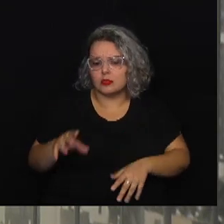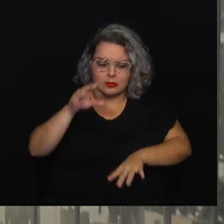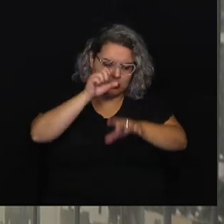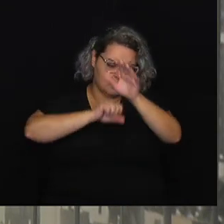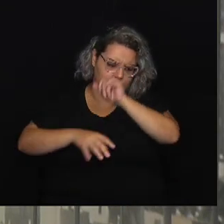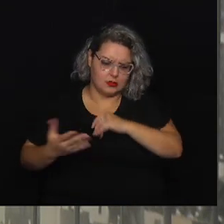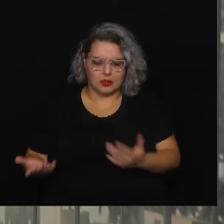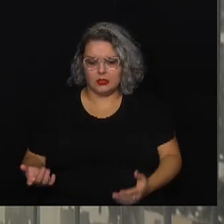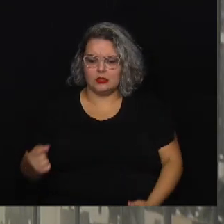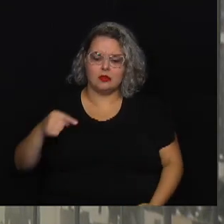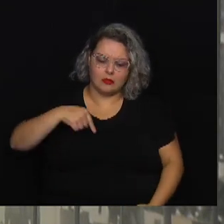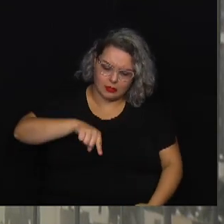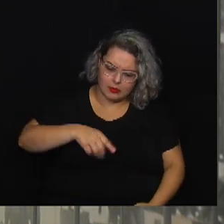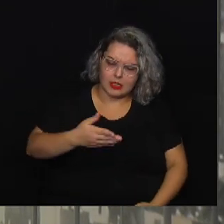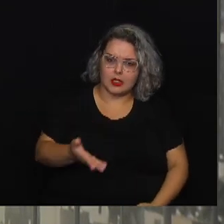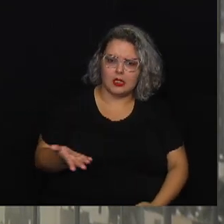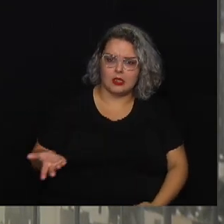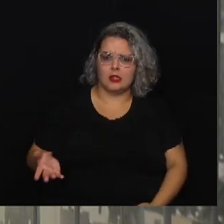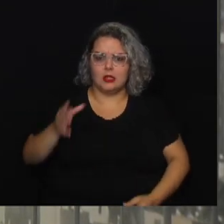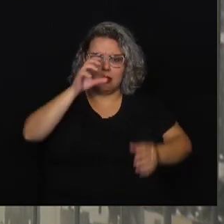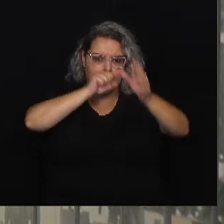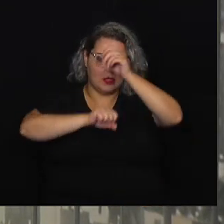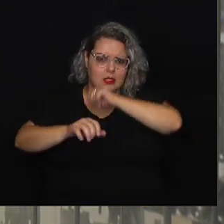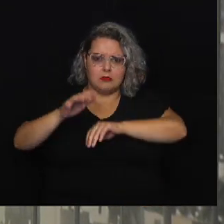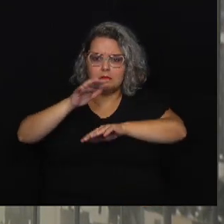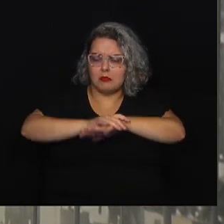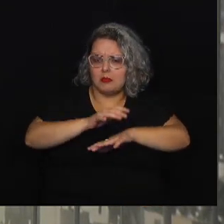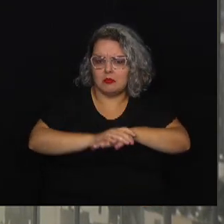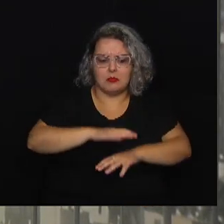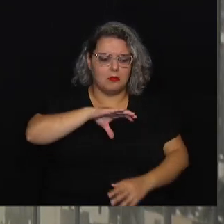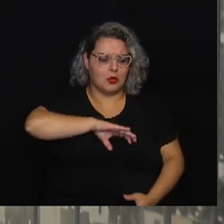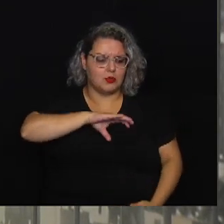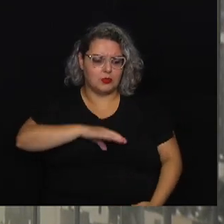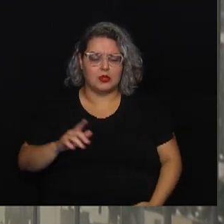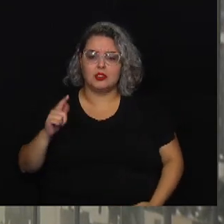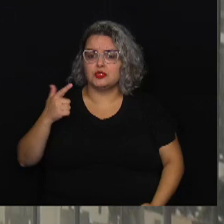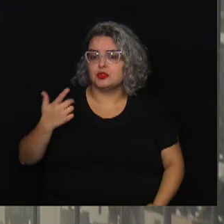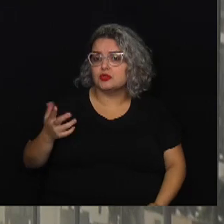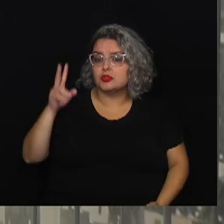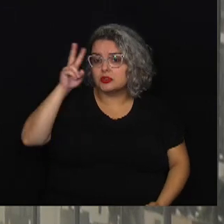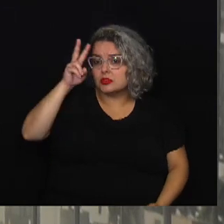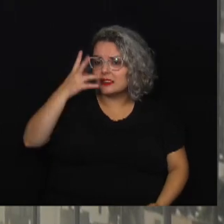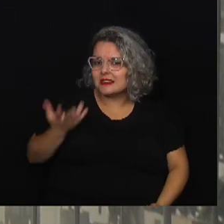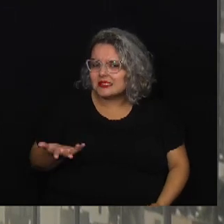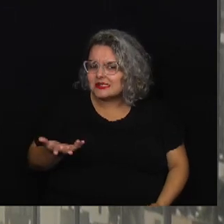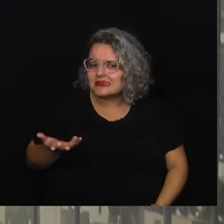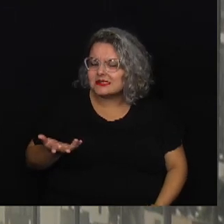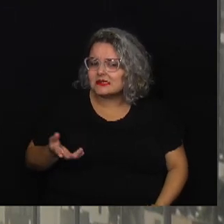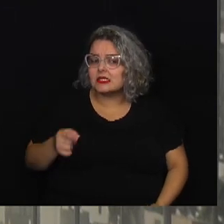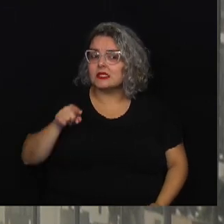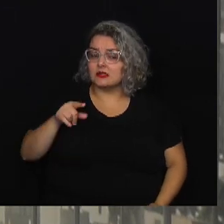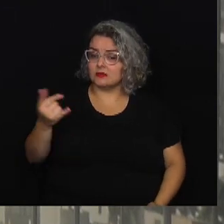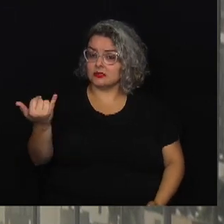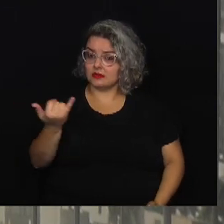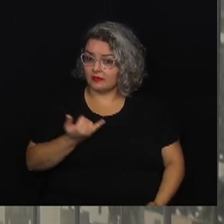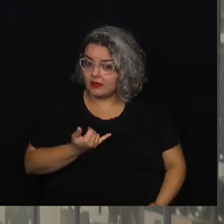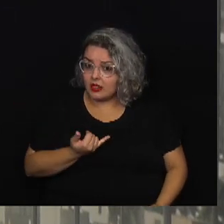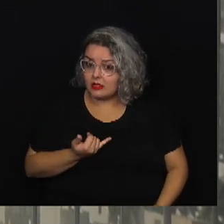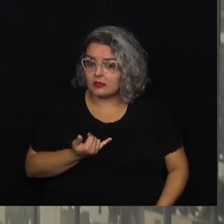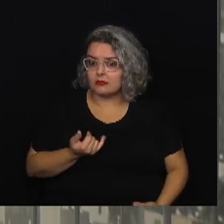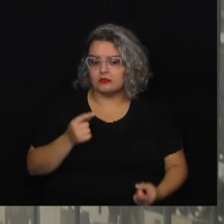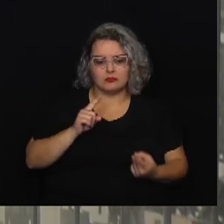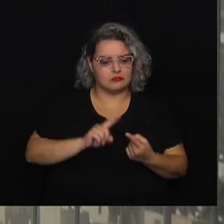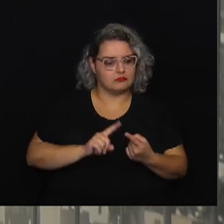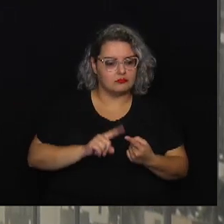Ah, então vai para lá aprender matemática, português, geografia e história. E você citou a questão